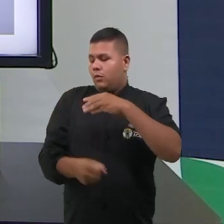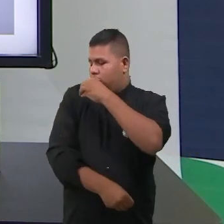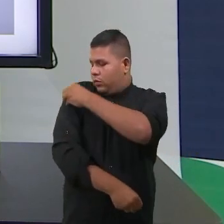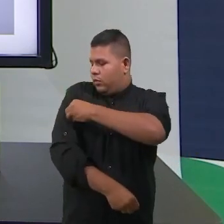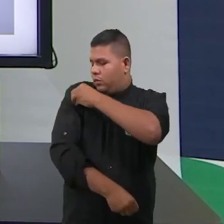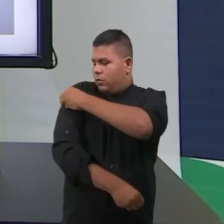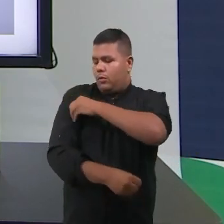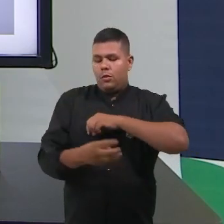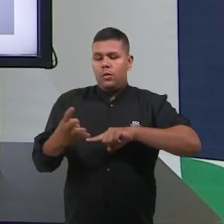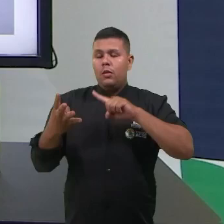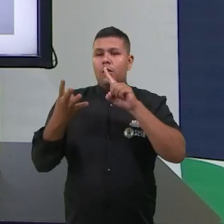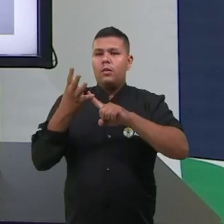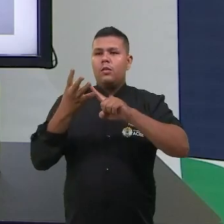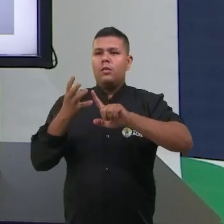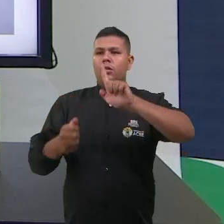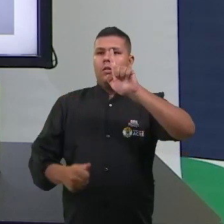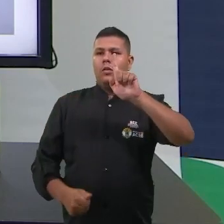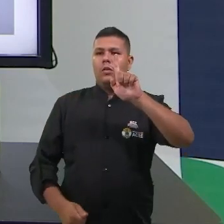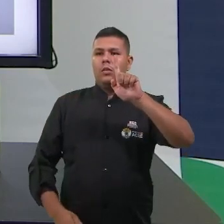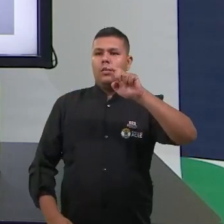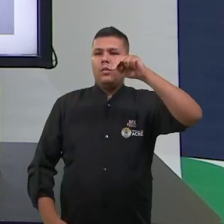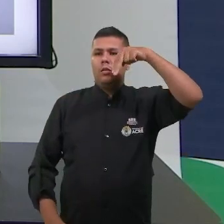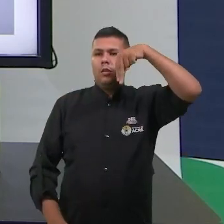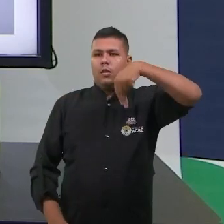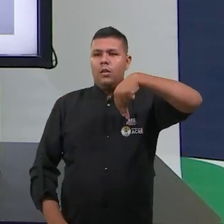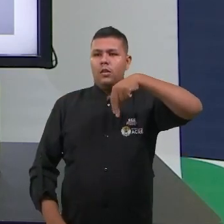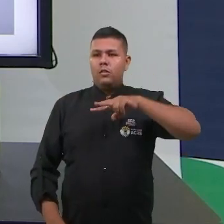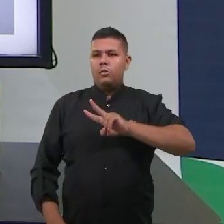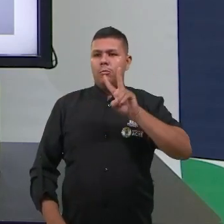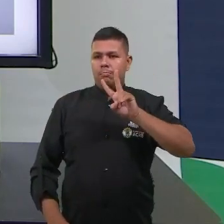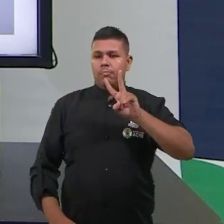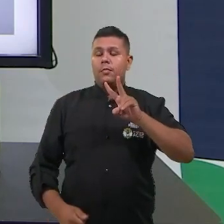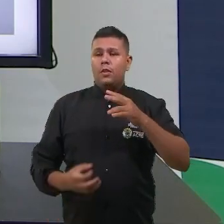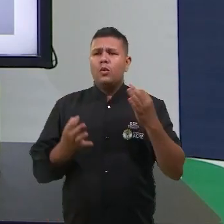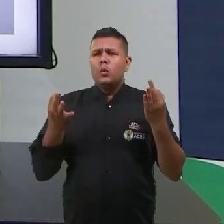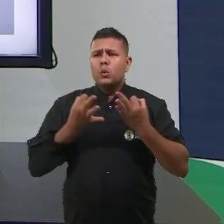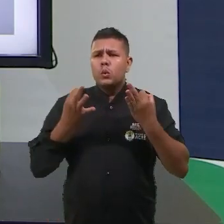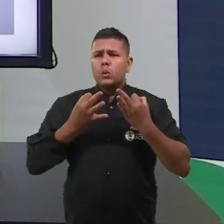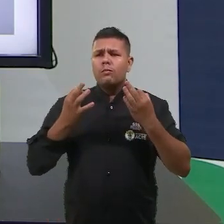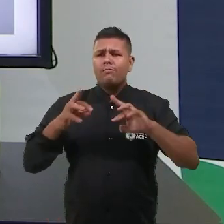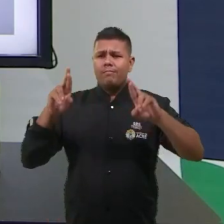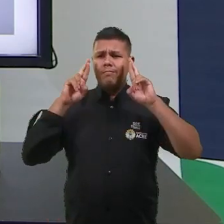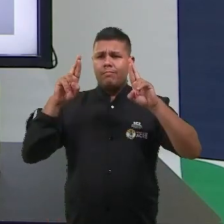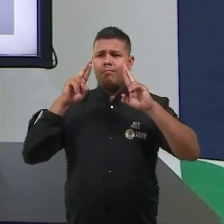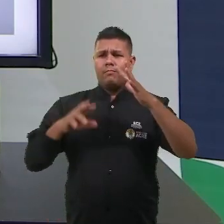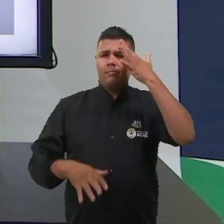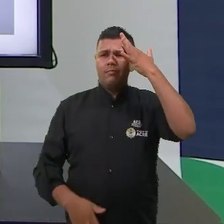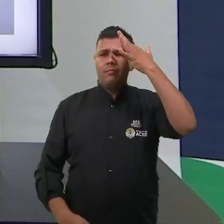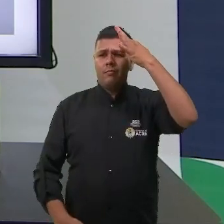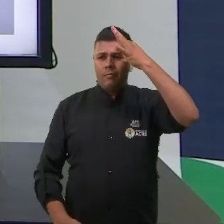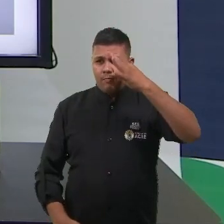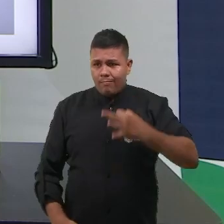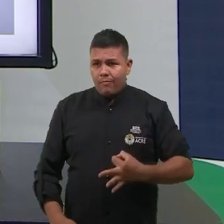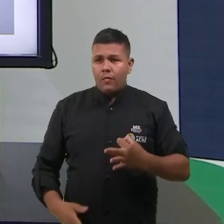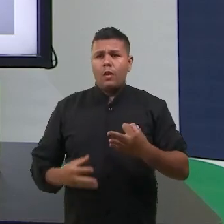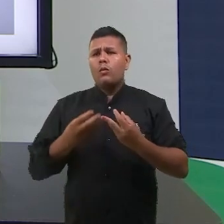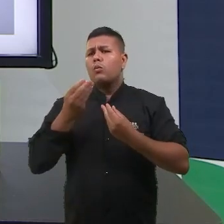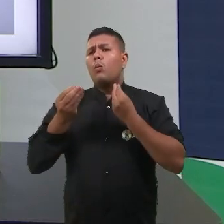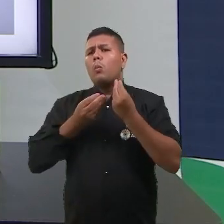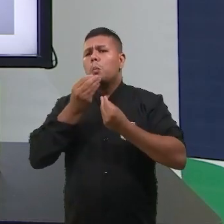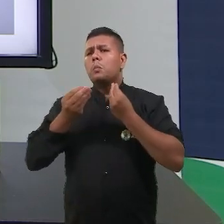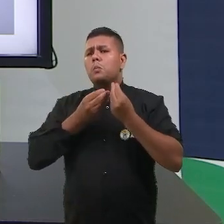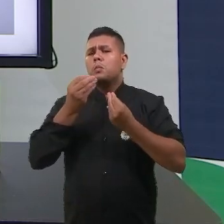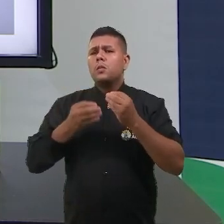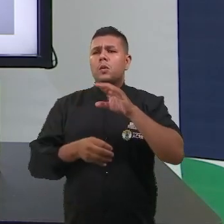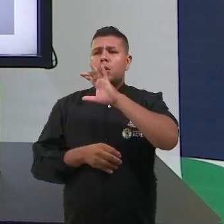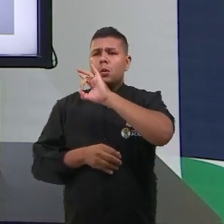veicular, que é GNV basicamente formado por metano. Perfeito? Então espero que vocês tenham compreendido como que funciona